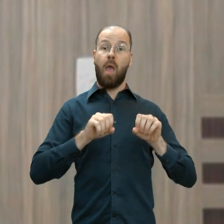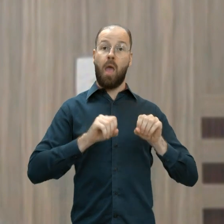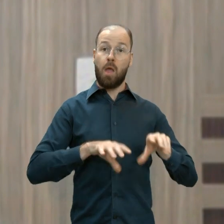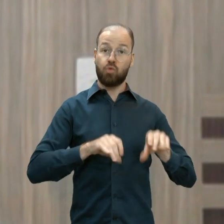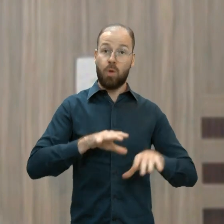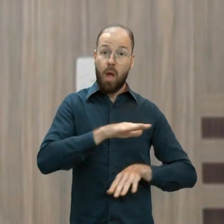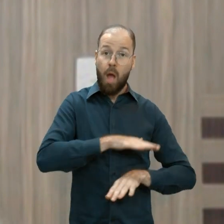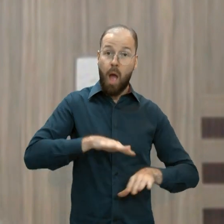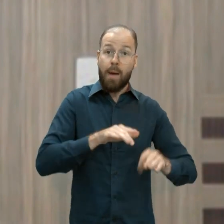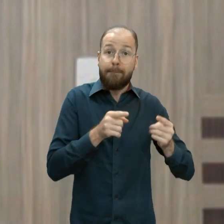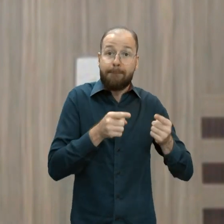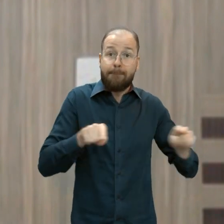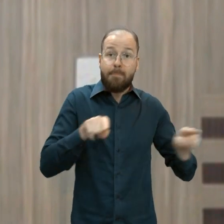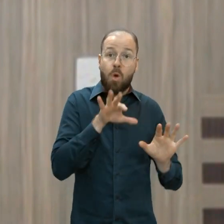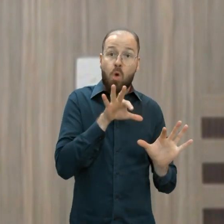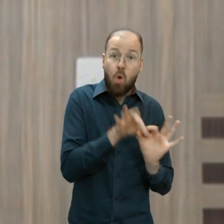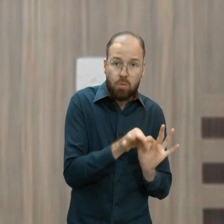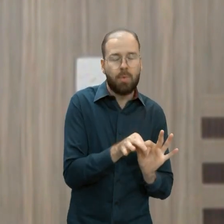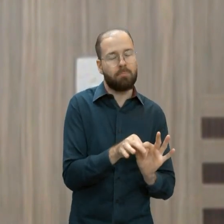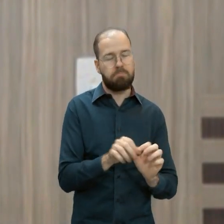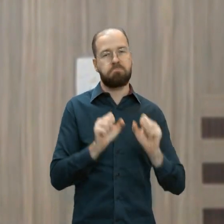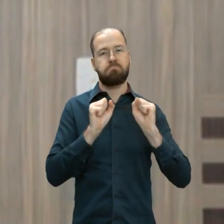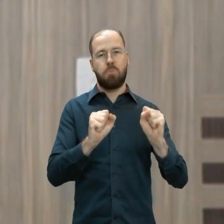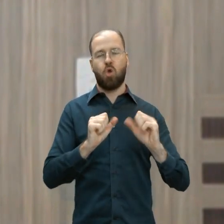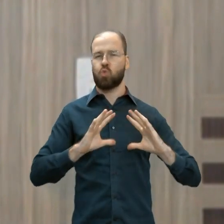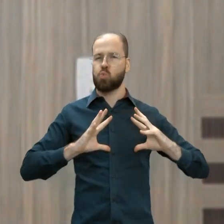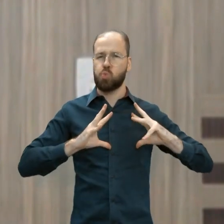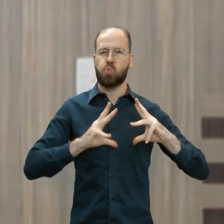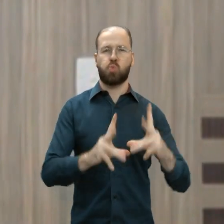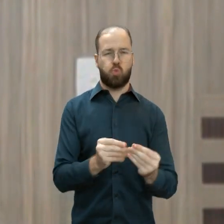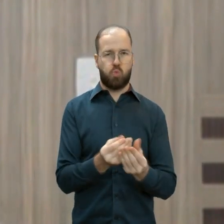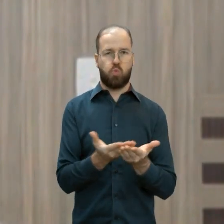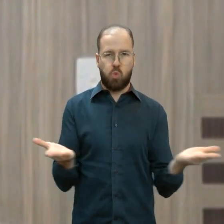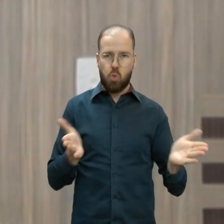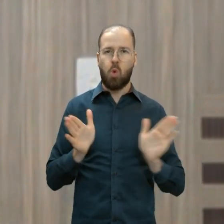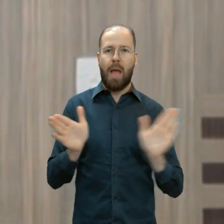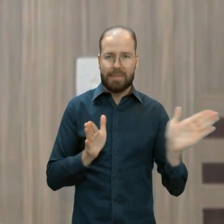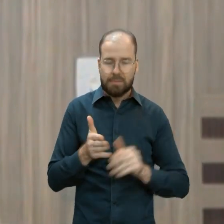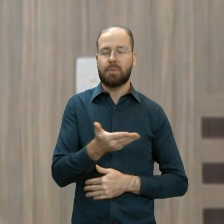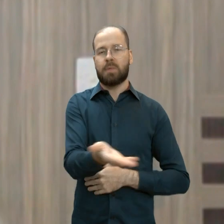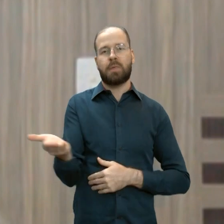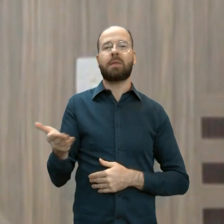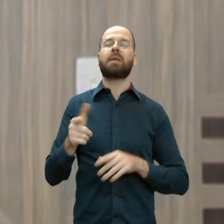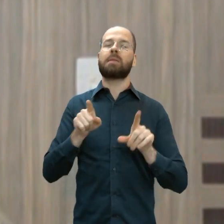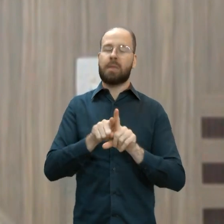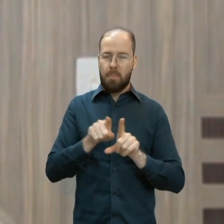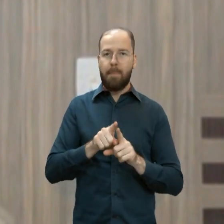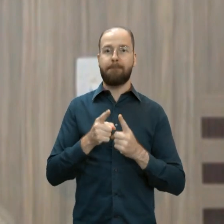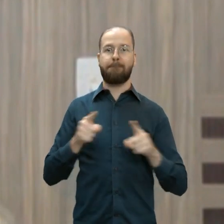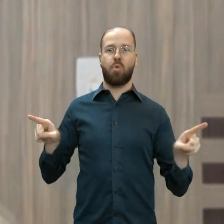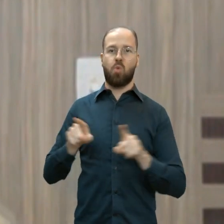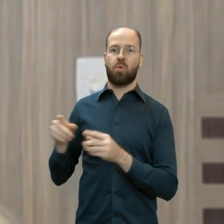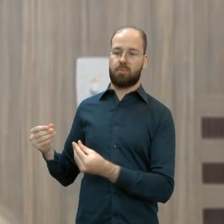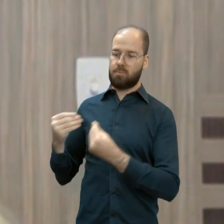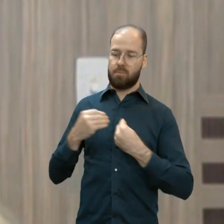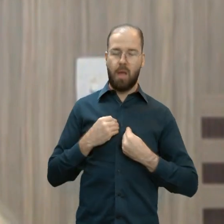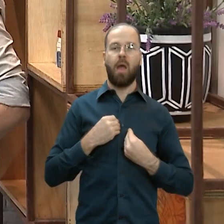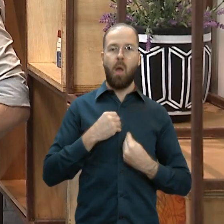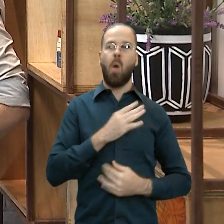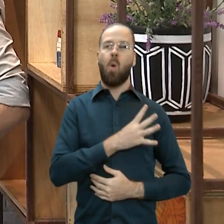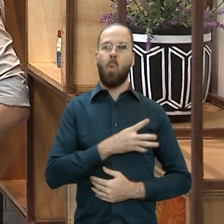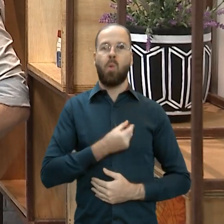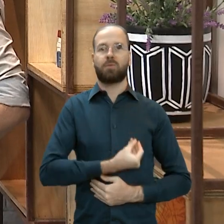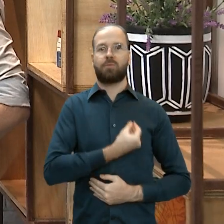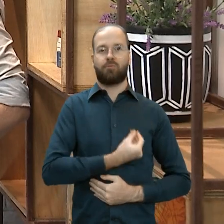a música, ela faz parte de uma das estratégias de paz e de qualidade de vida para o mundo. Antes da